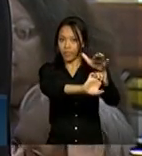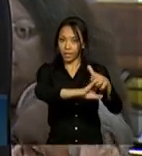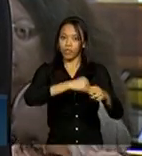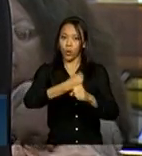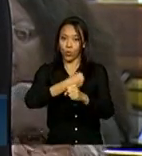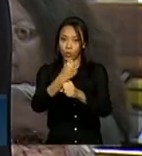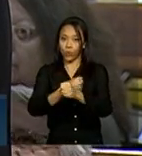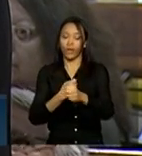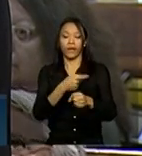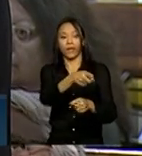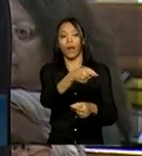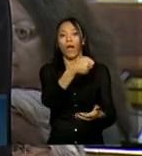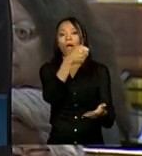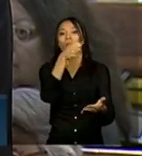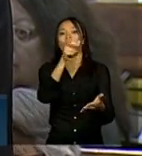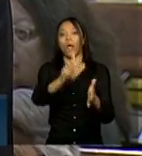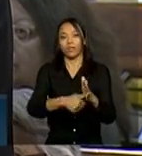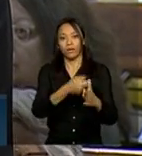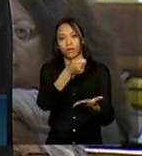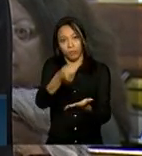com atraso de pagamento em outubro.